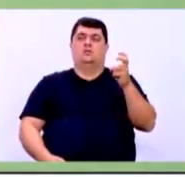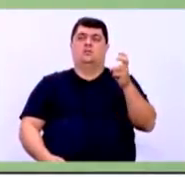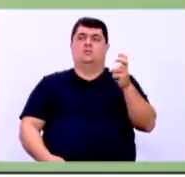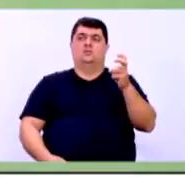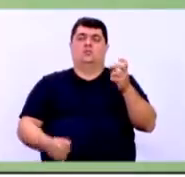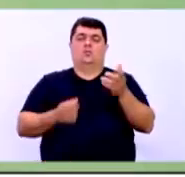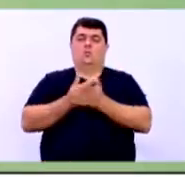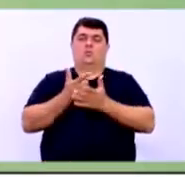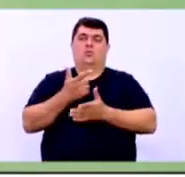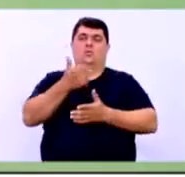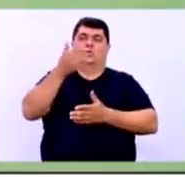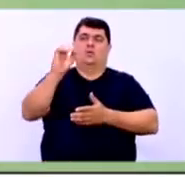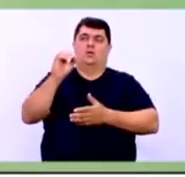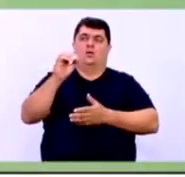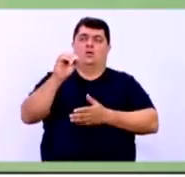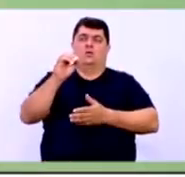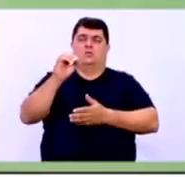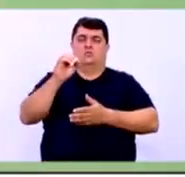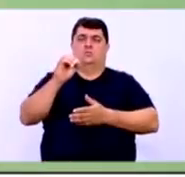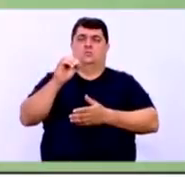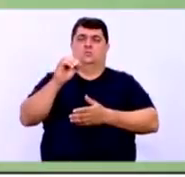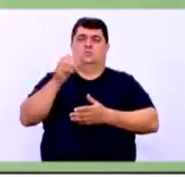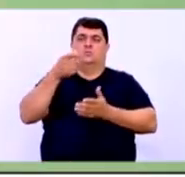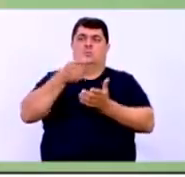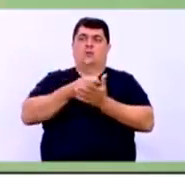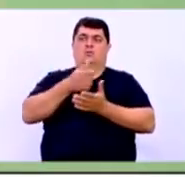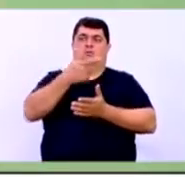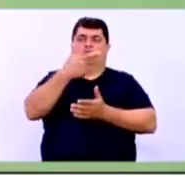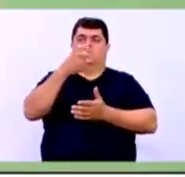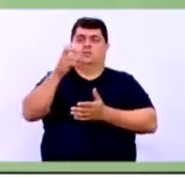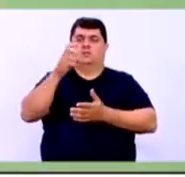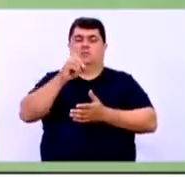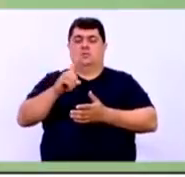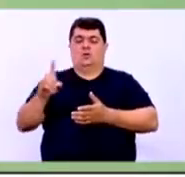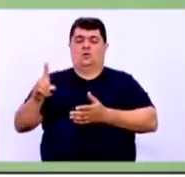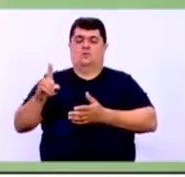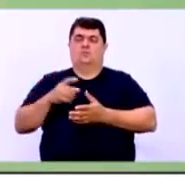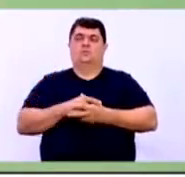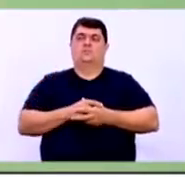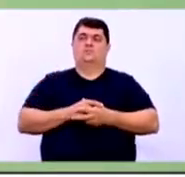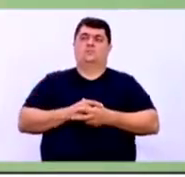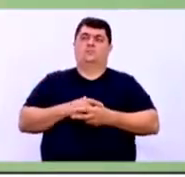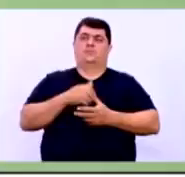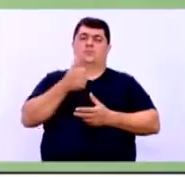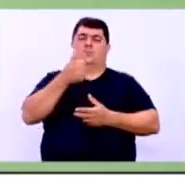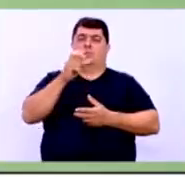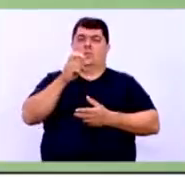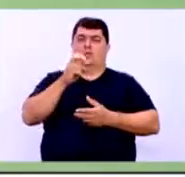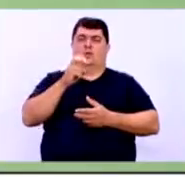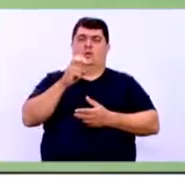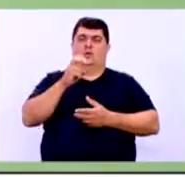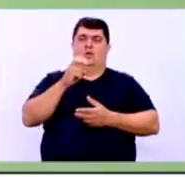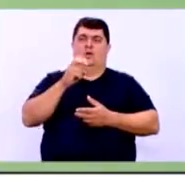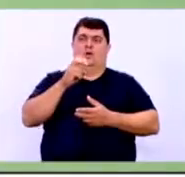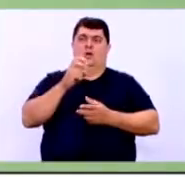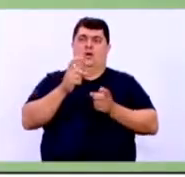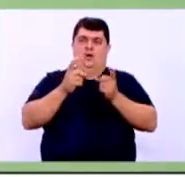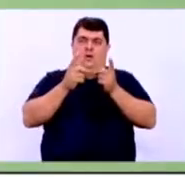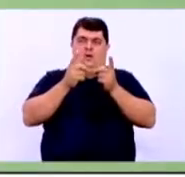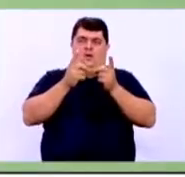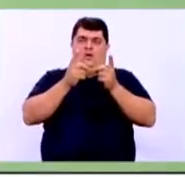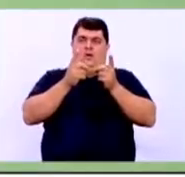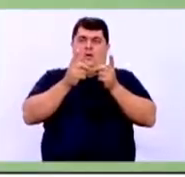uma compra, 10 unidades a R$25 cada. Dia 15,